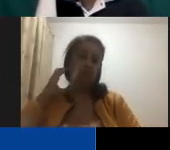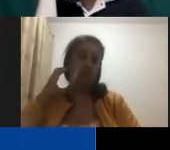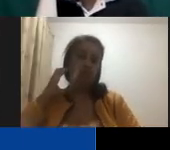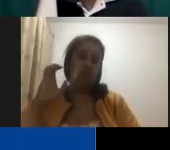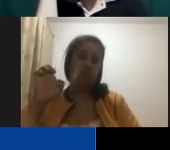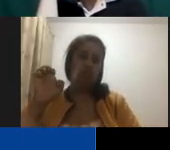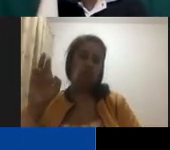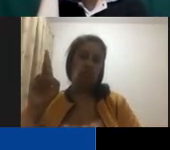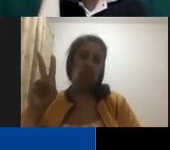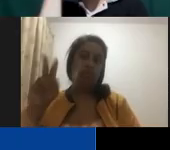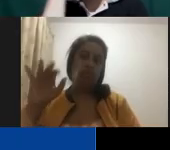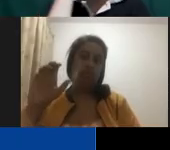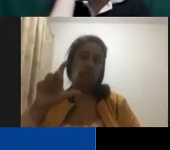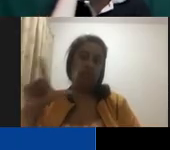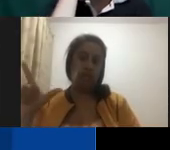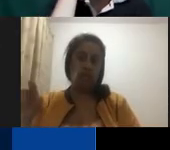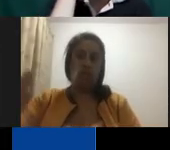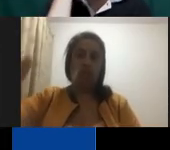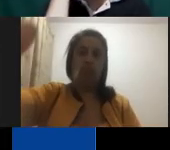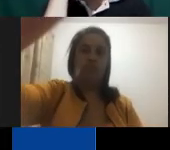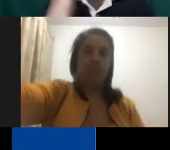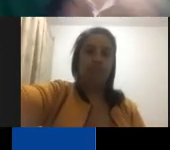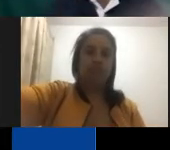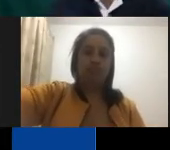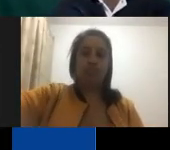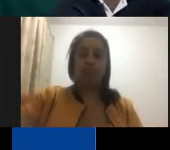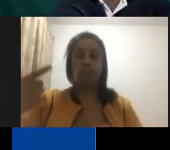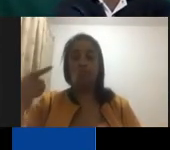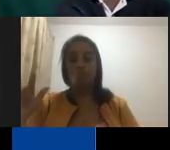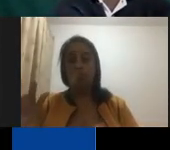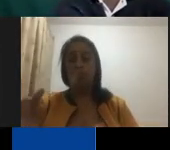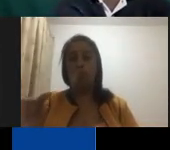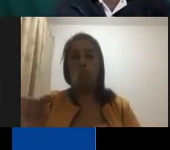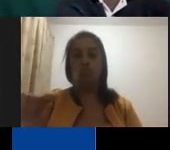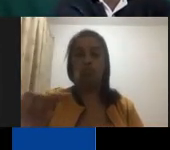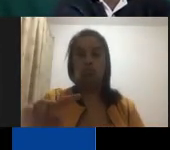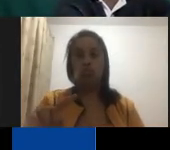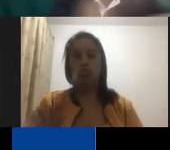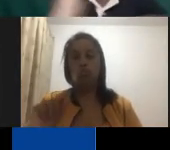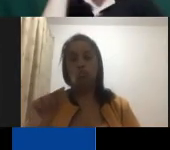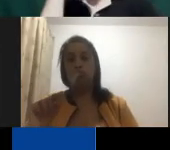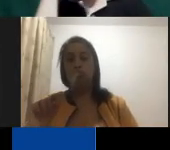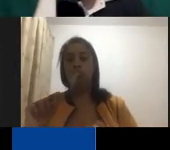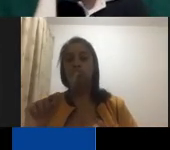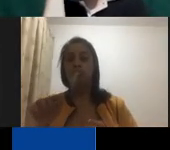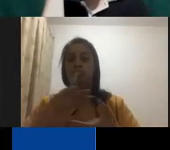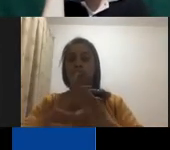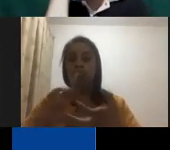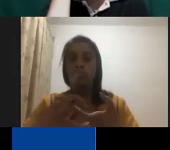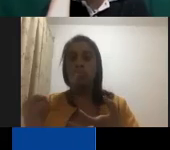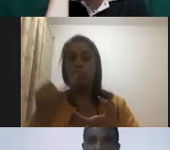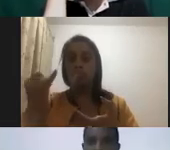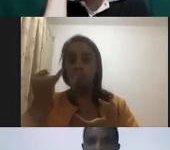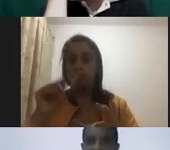Outro músculo que é importante na coluna cervical, a gente já estudou esse músculo também, é o elevador da escápula. O elevador da escápula,